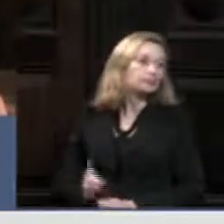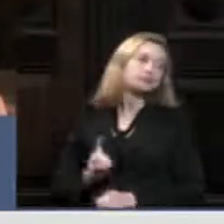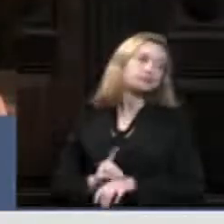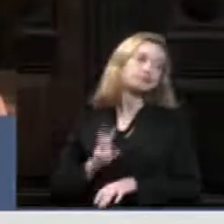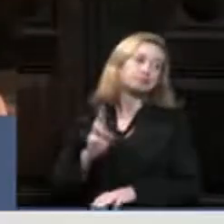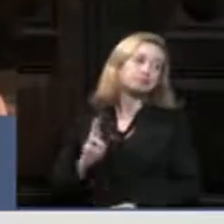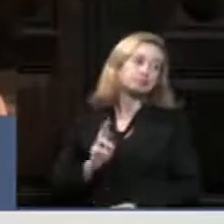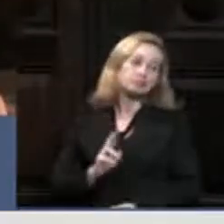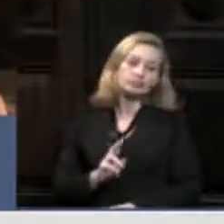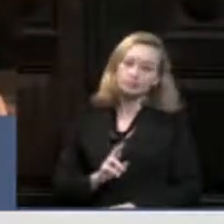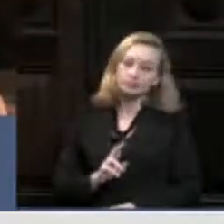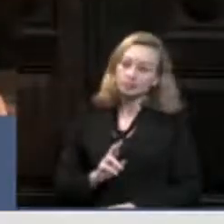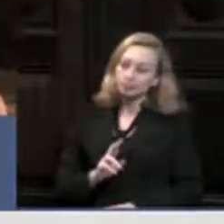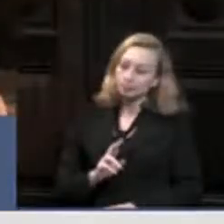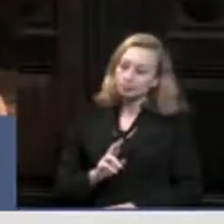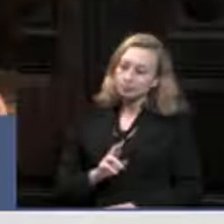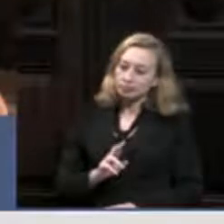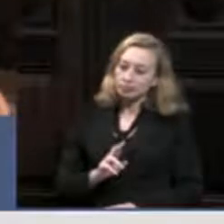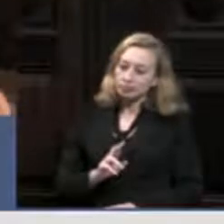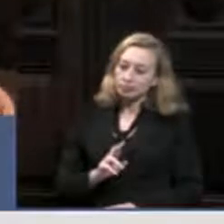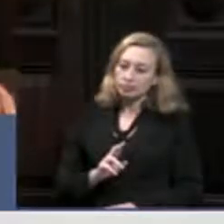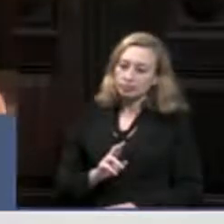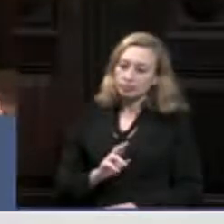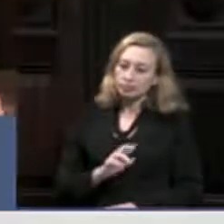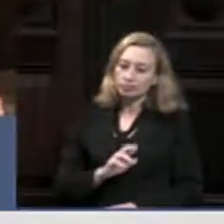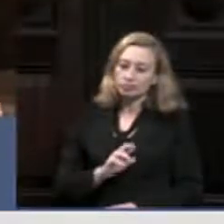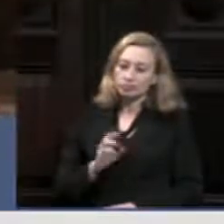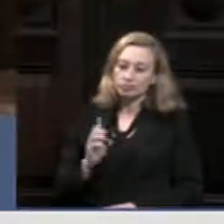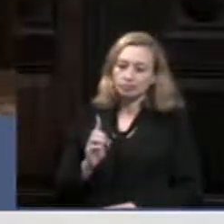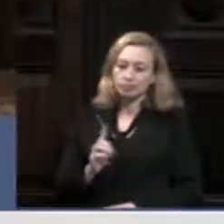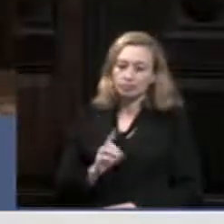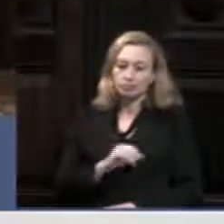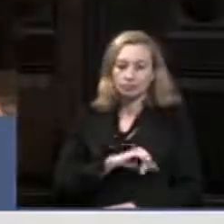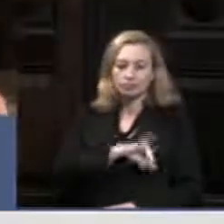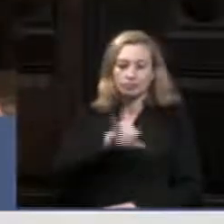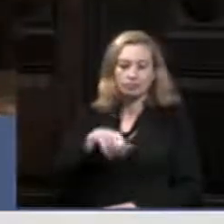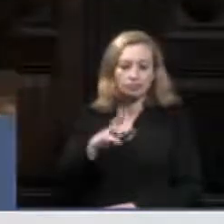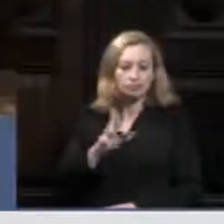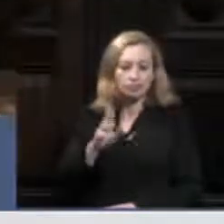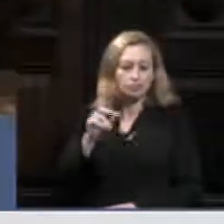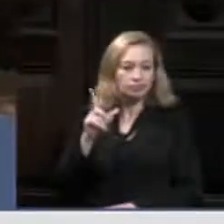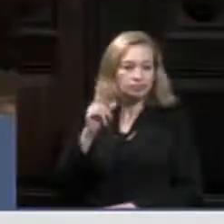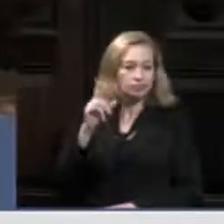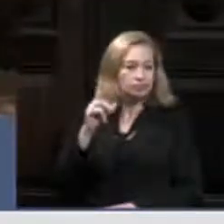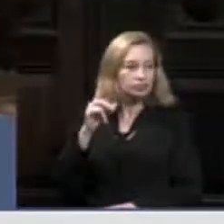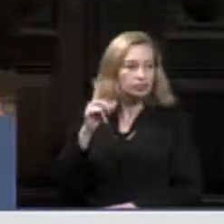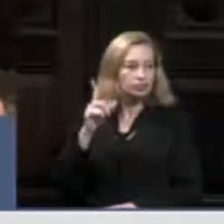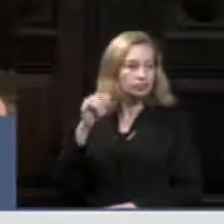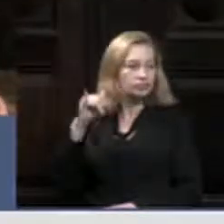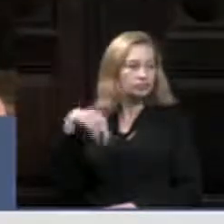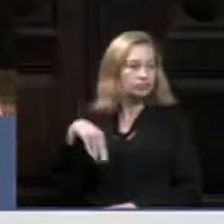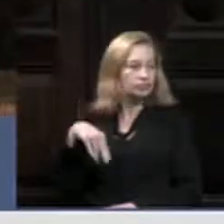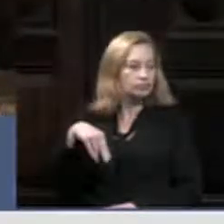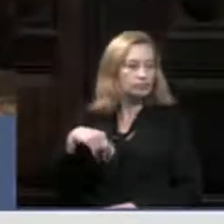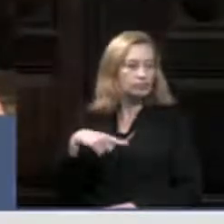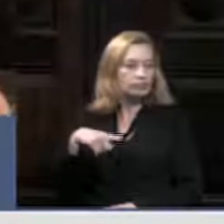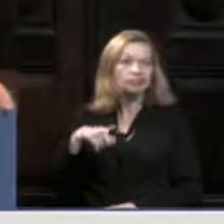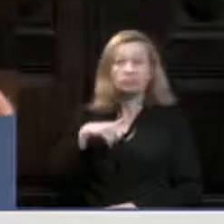deputado Dr. Julianelli, que eu tive lá na manhã de